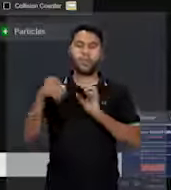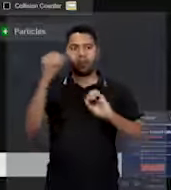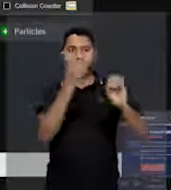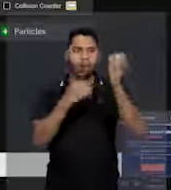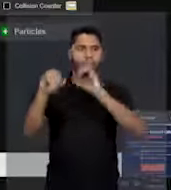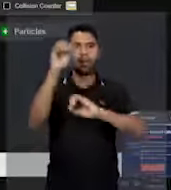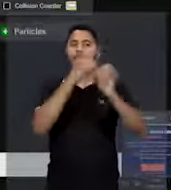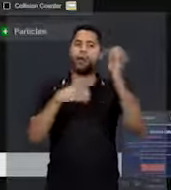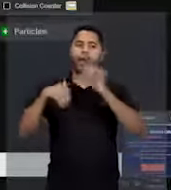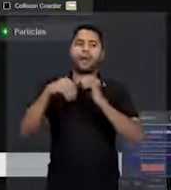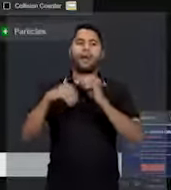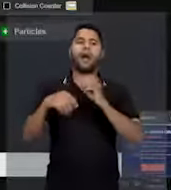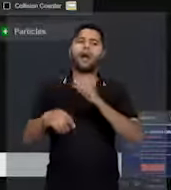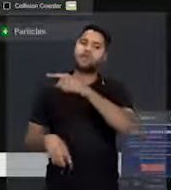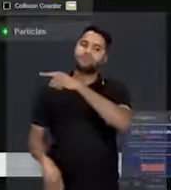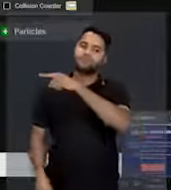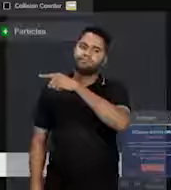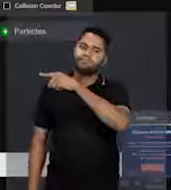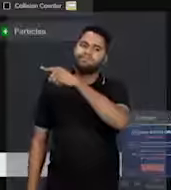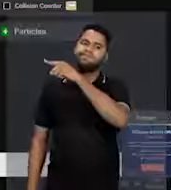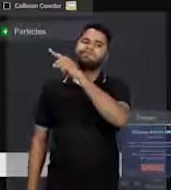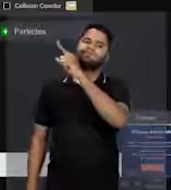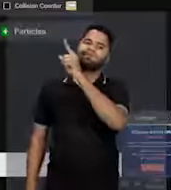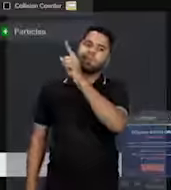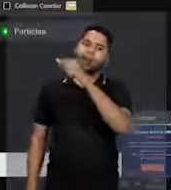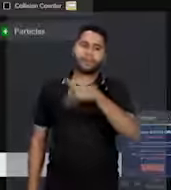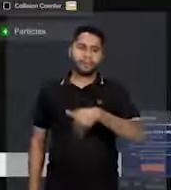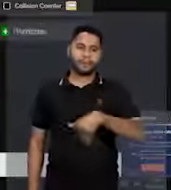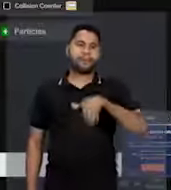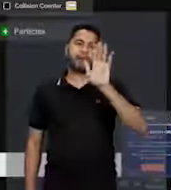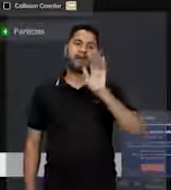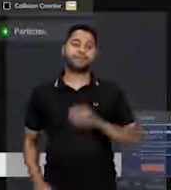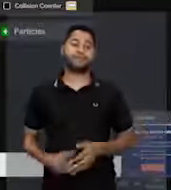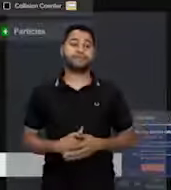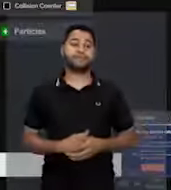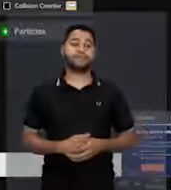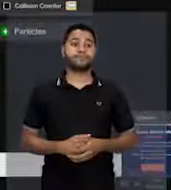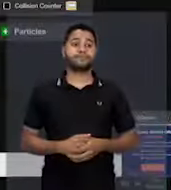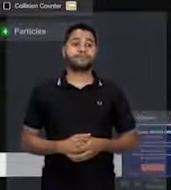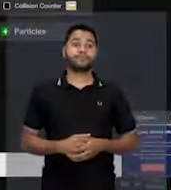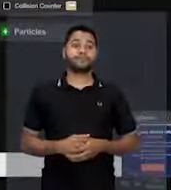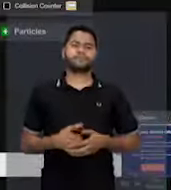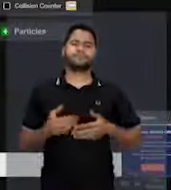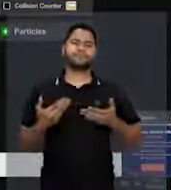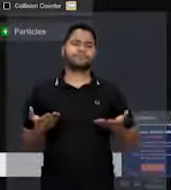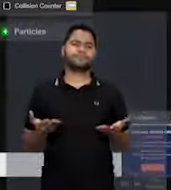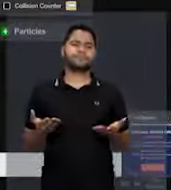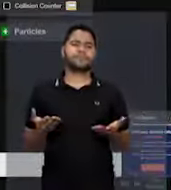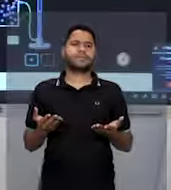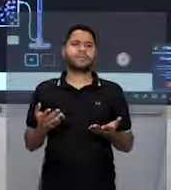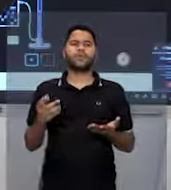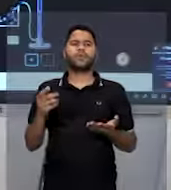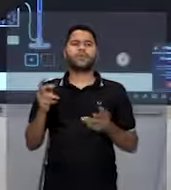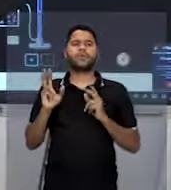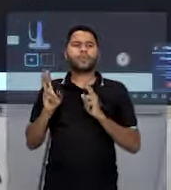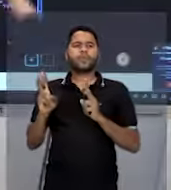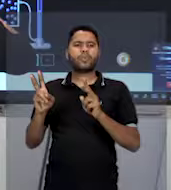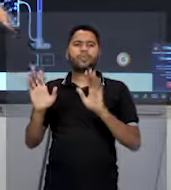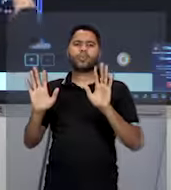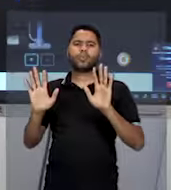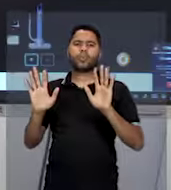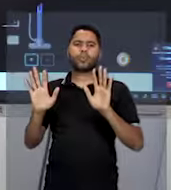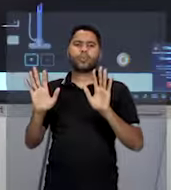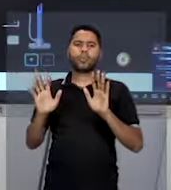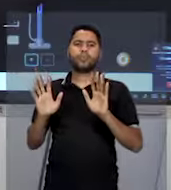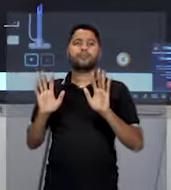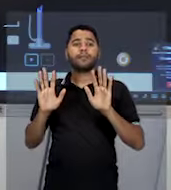você vai ter uma pressão maior, certo? Bom, até então, eu não tinha mantido nada